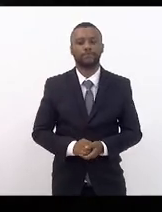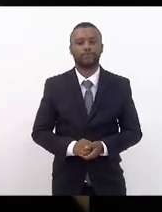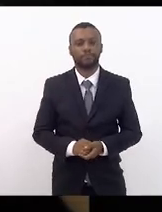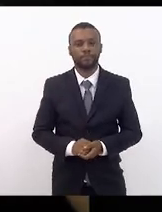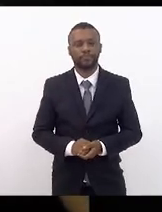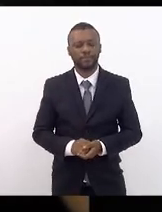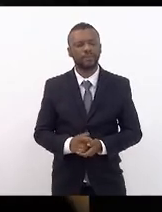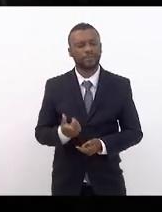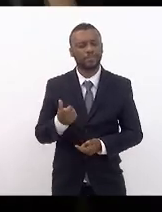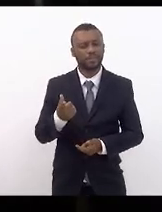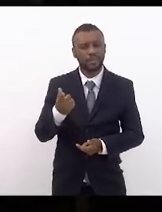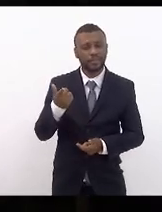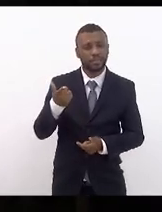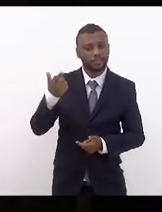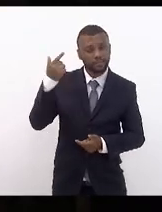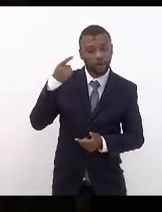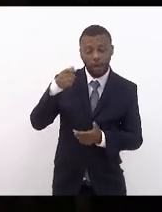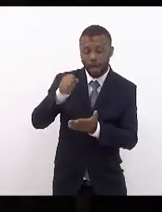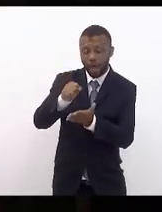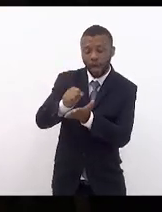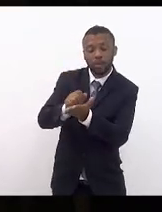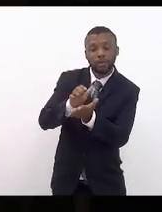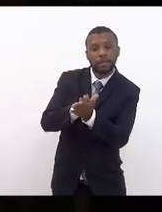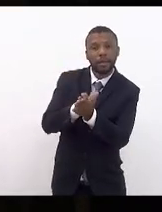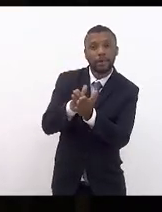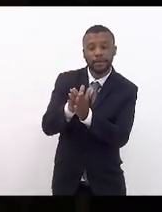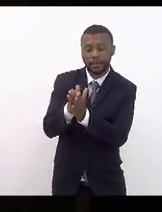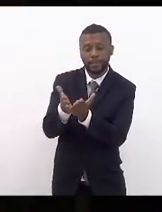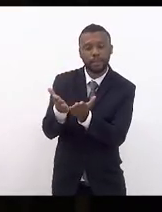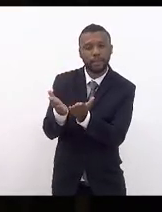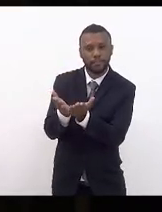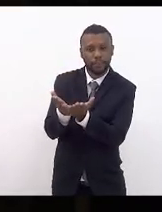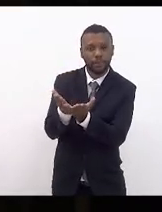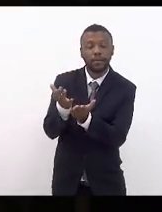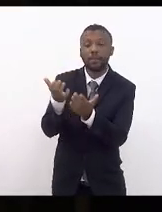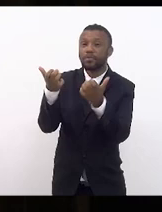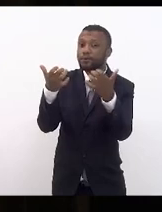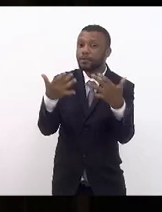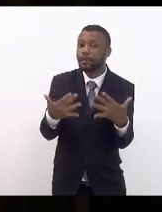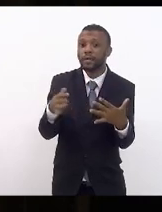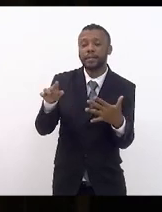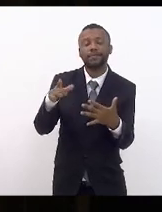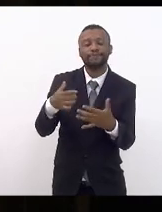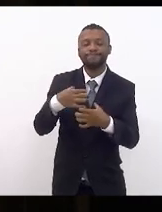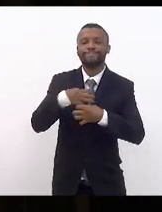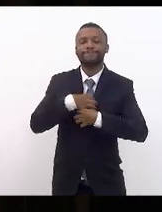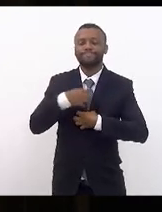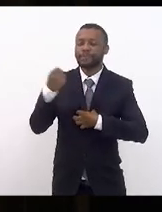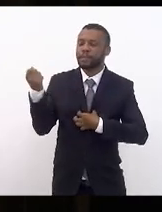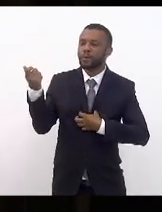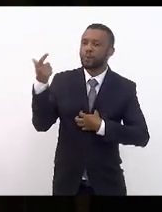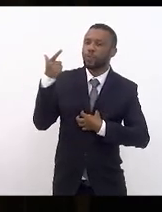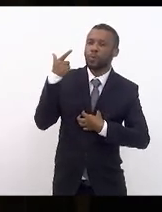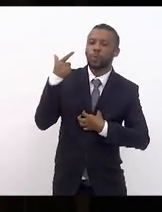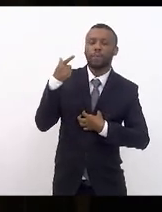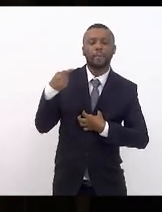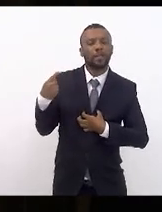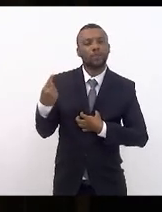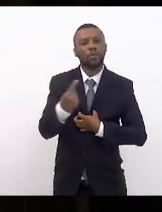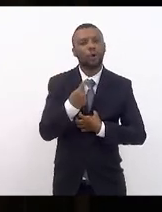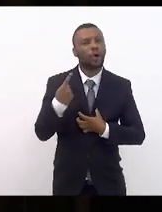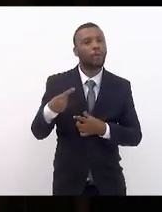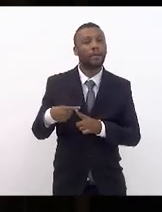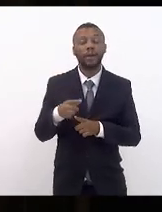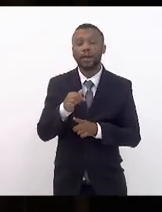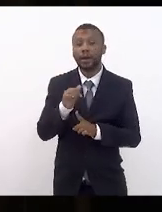Certa vez eu anotei na minha Bíblia, e quero destacar que ele tem sido uma inspiração para todos nós, porque os